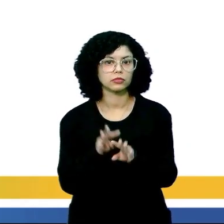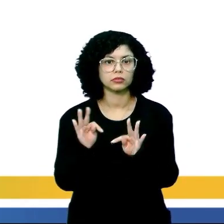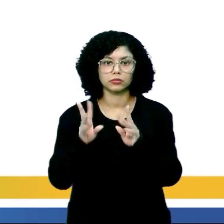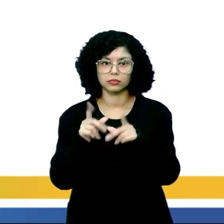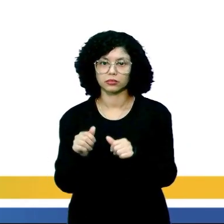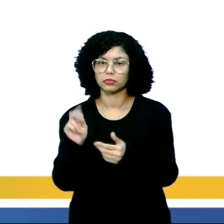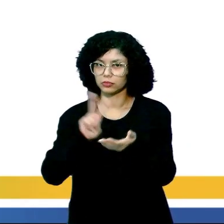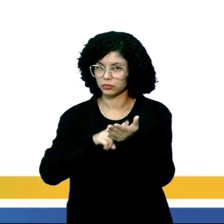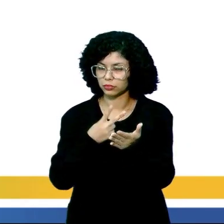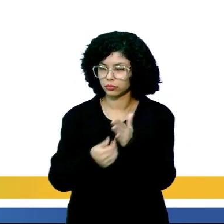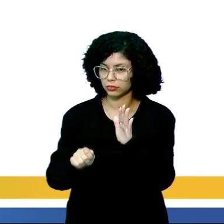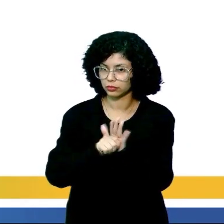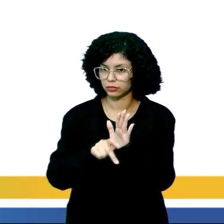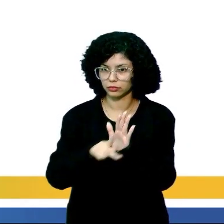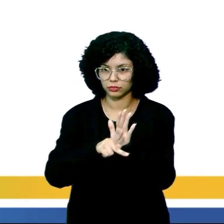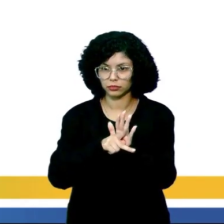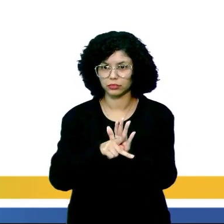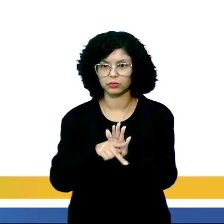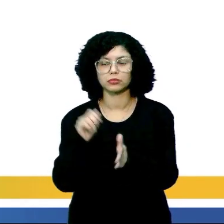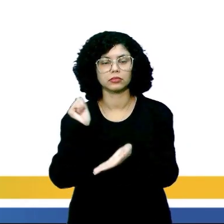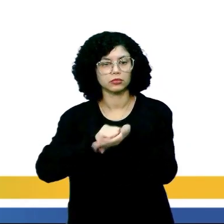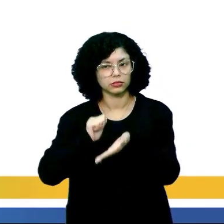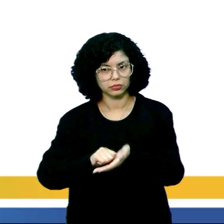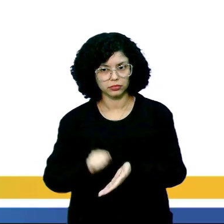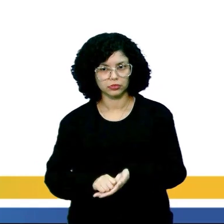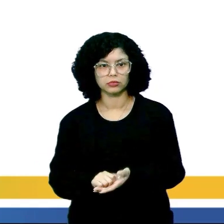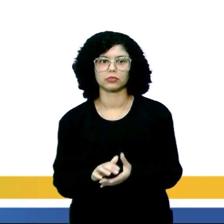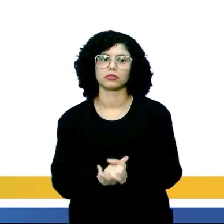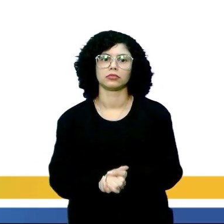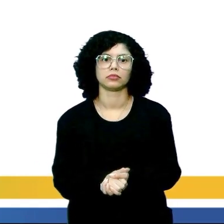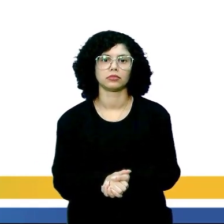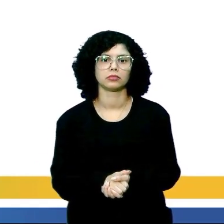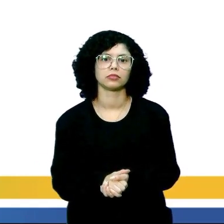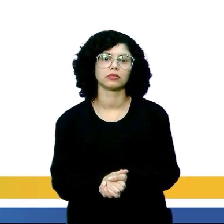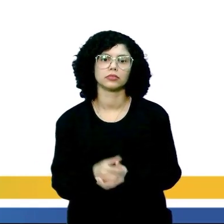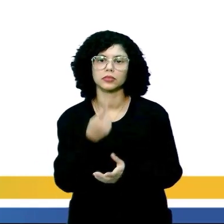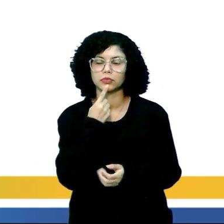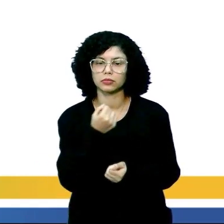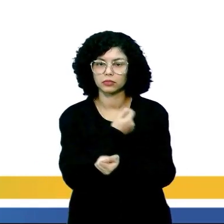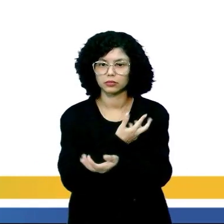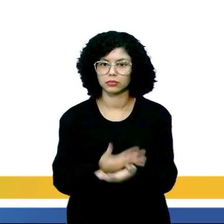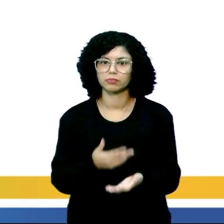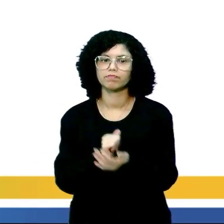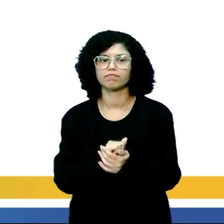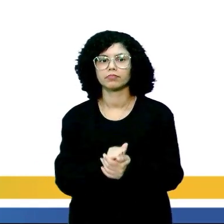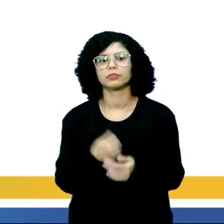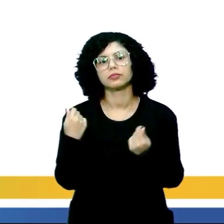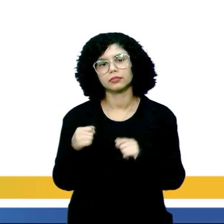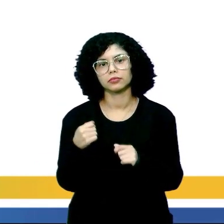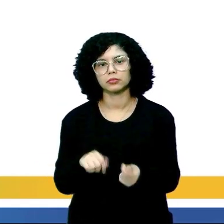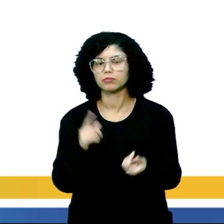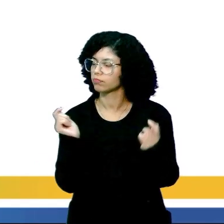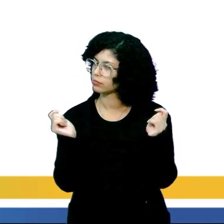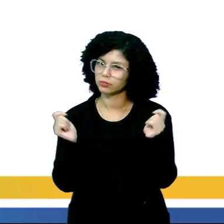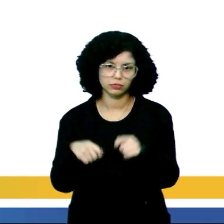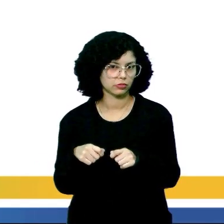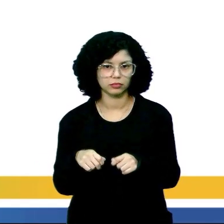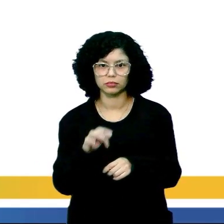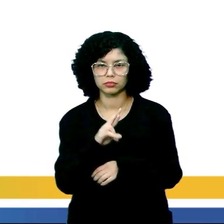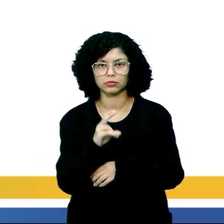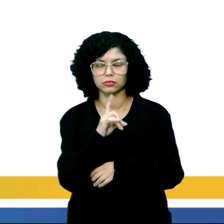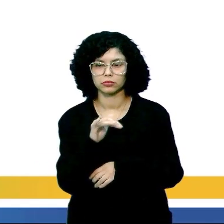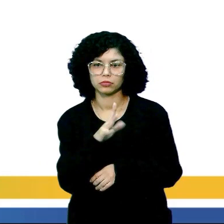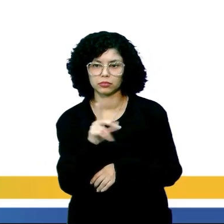praticamente uma transcrição da fala, essa letra D, né? E a letra E admite que o sangue derramado deve ser vingado, por isso não